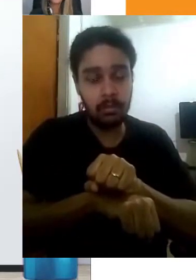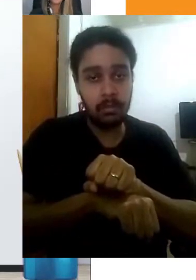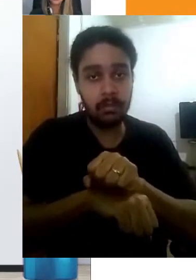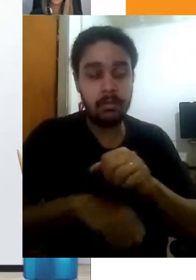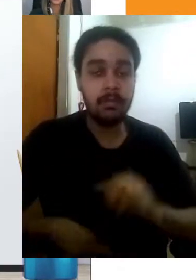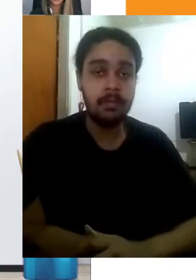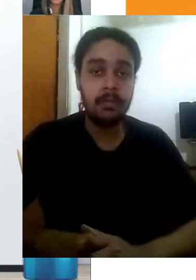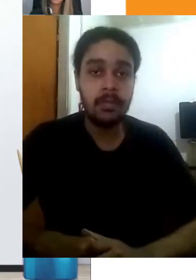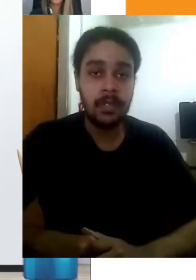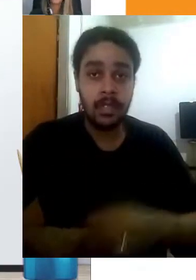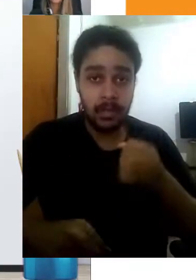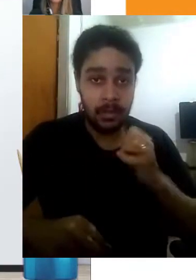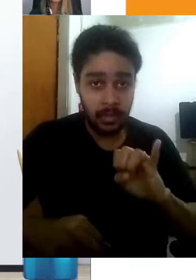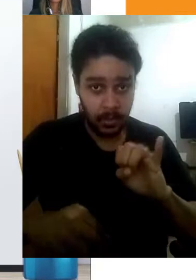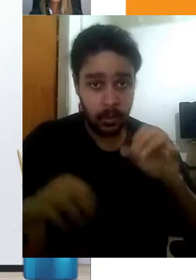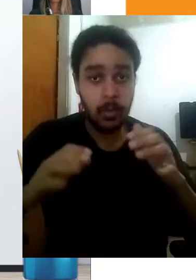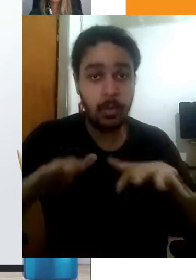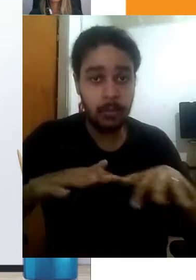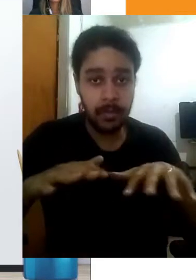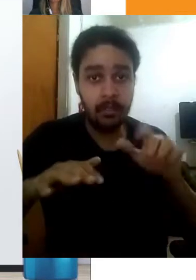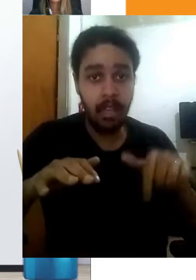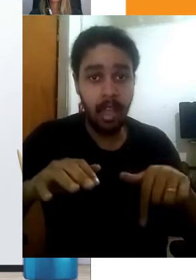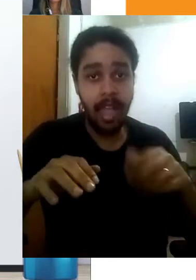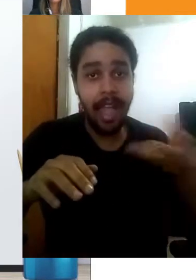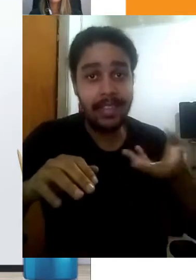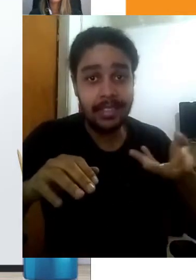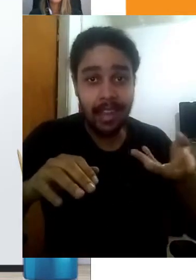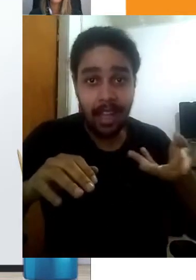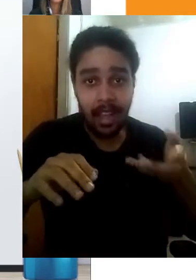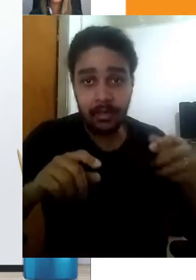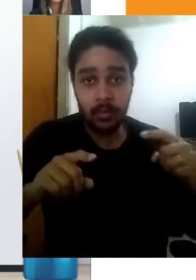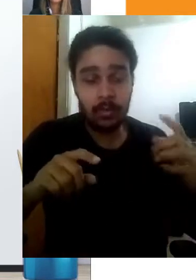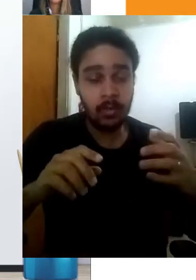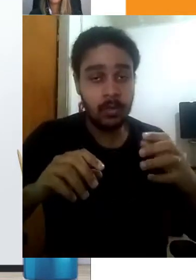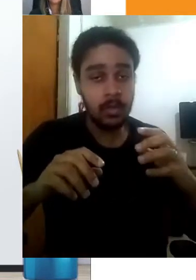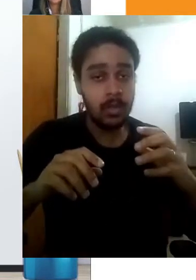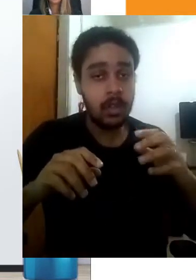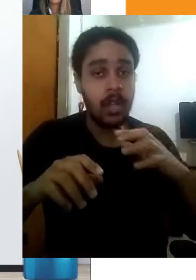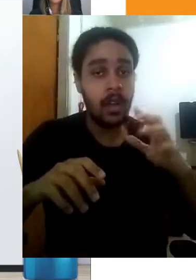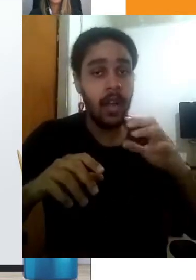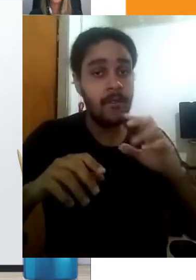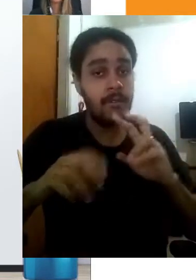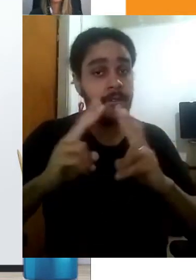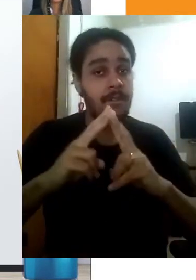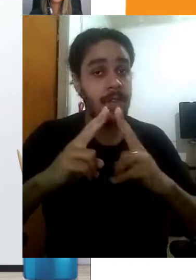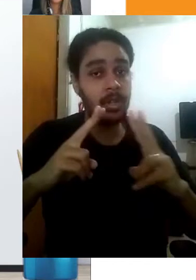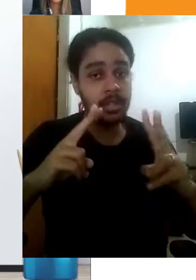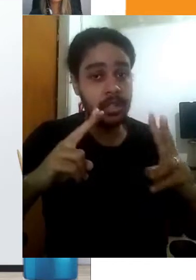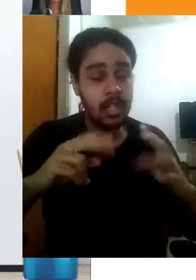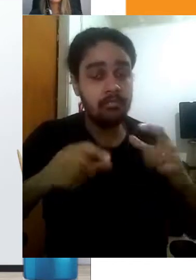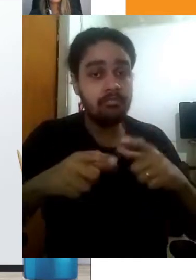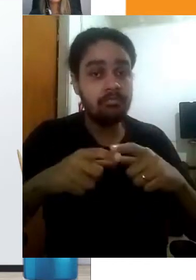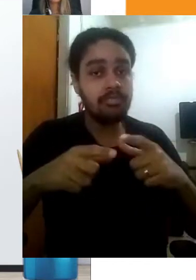parado. Equilíbrio estático. Quando o movimento é acelerado na mesma direção da força, ou seja, a